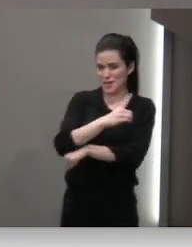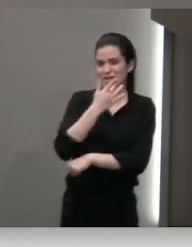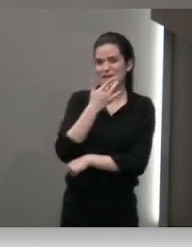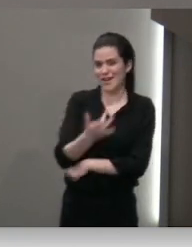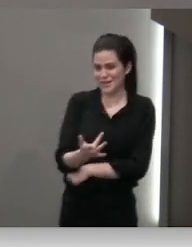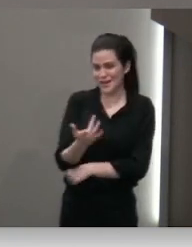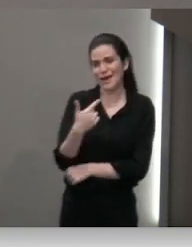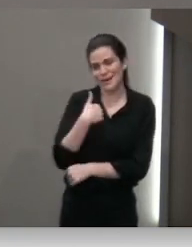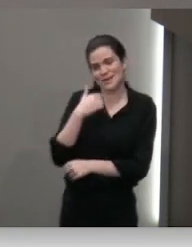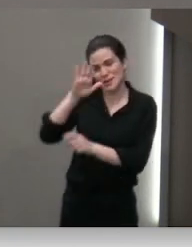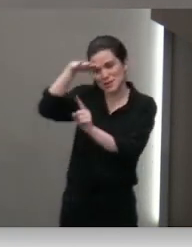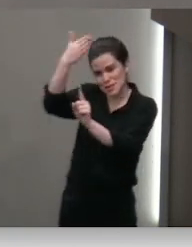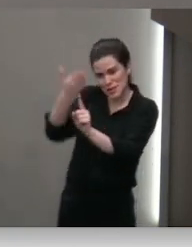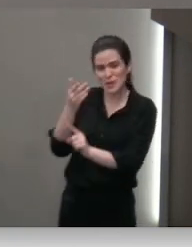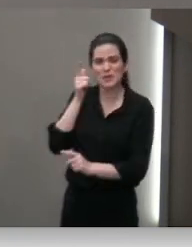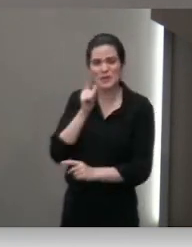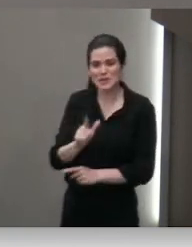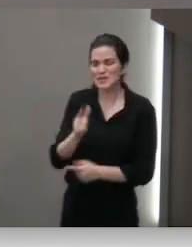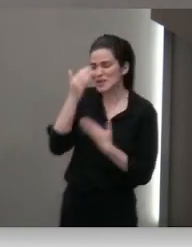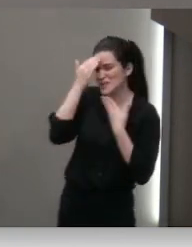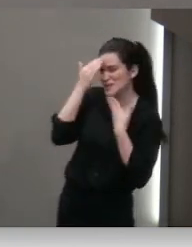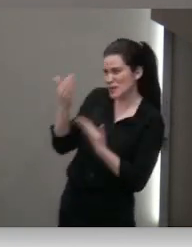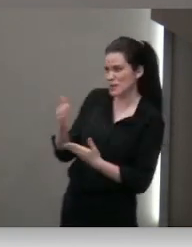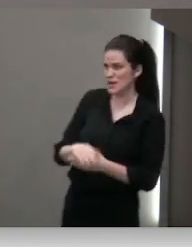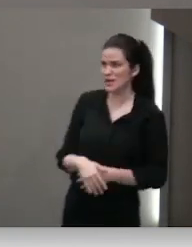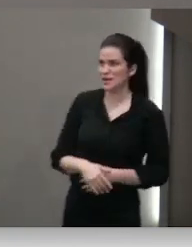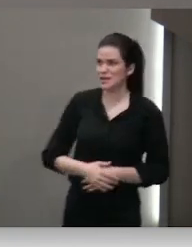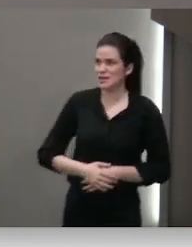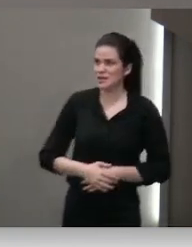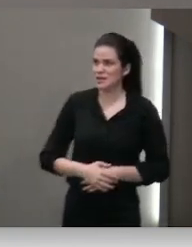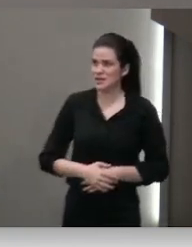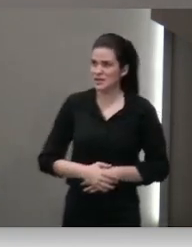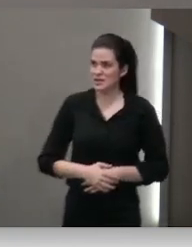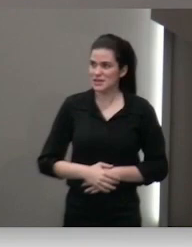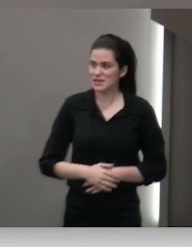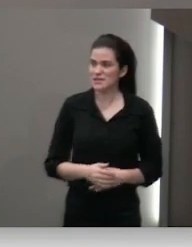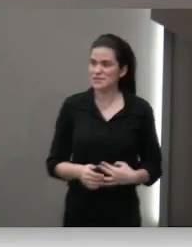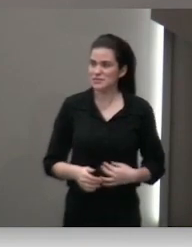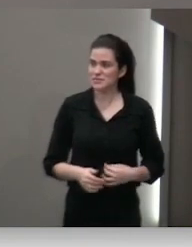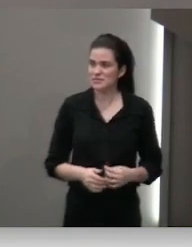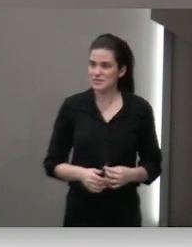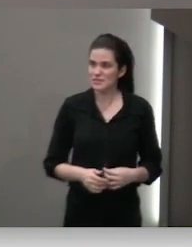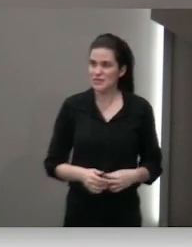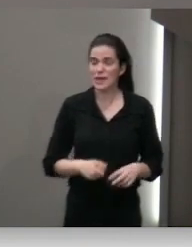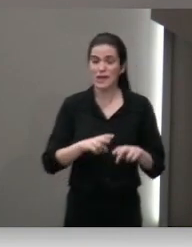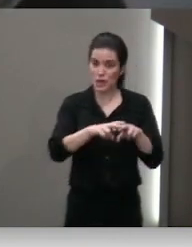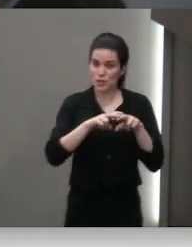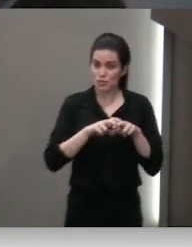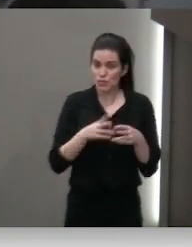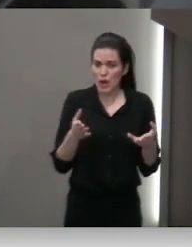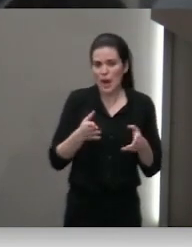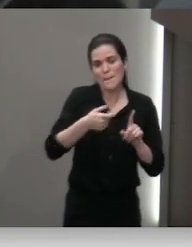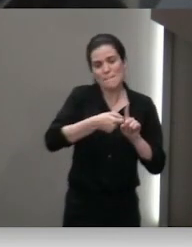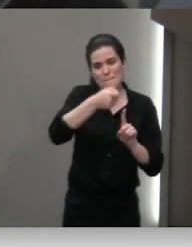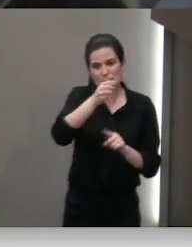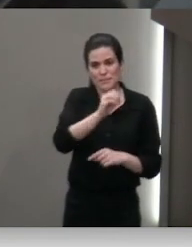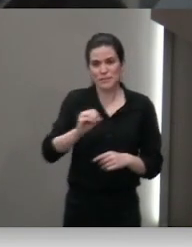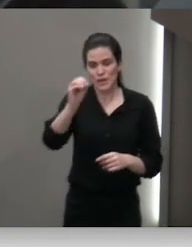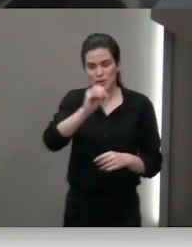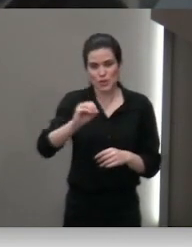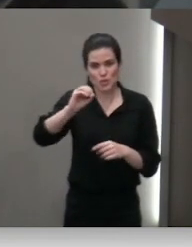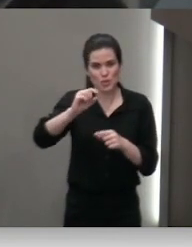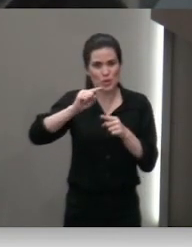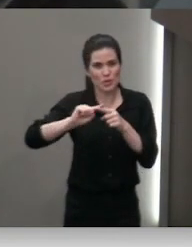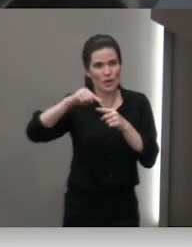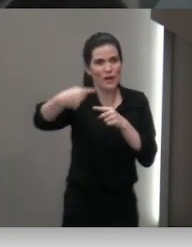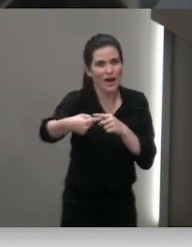expediente. Obrigado, vereador Meirelles. Porque é só no mês de outubro que a gente pode fazer vereador emérito. Então, por isso que é uma data, o meu grande expediente seria lá em